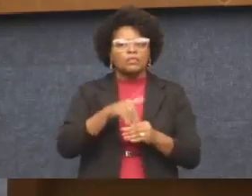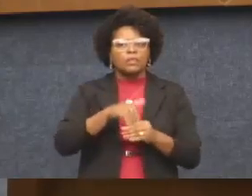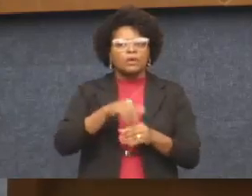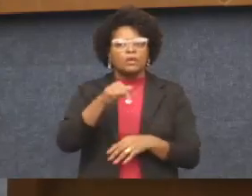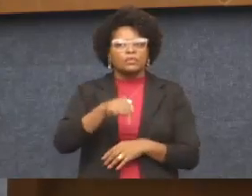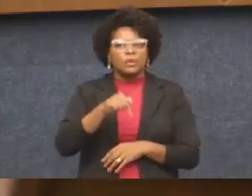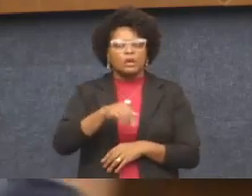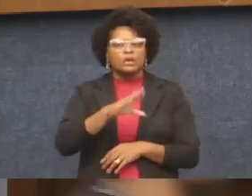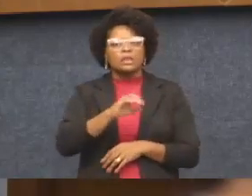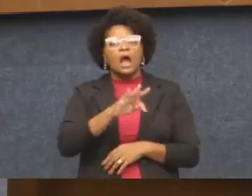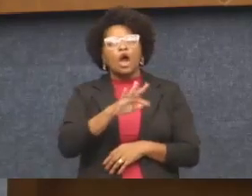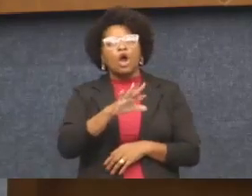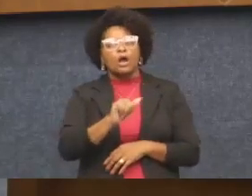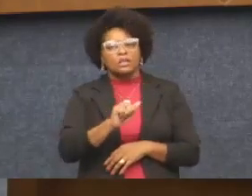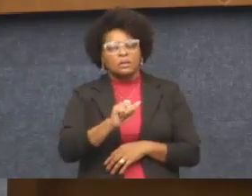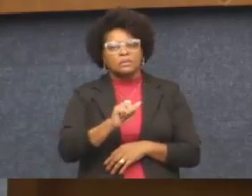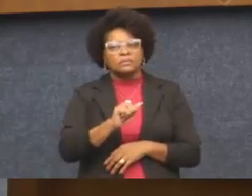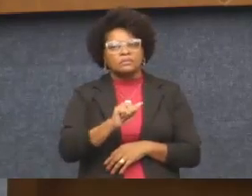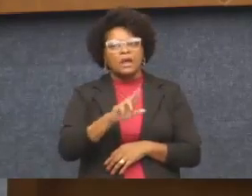à cota racial.